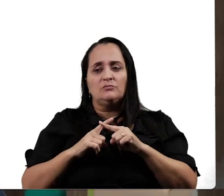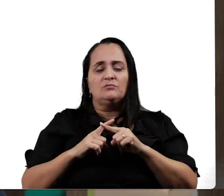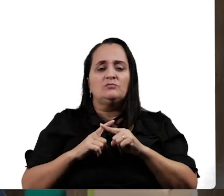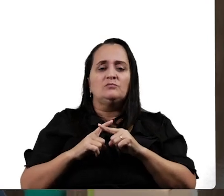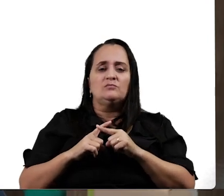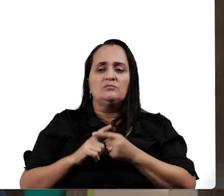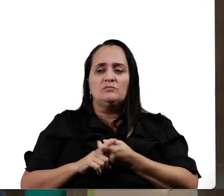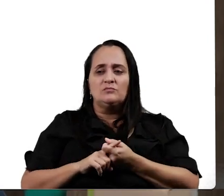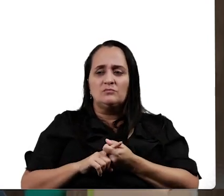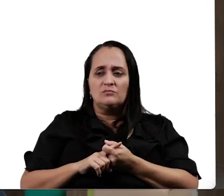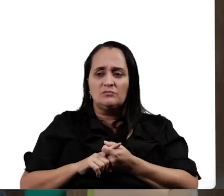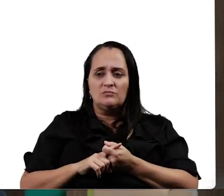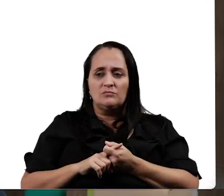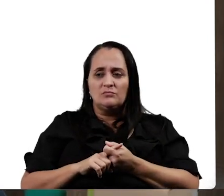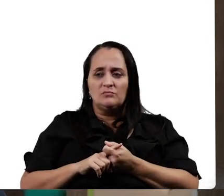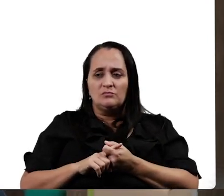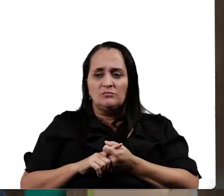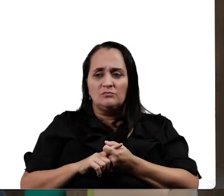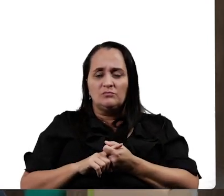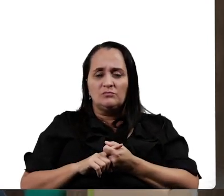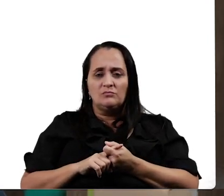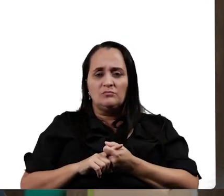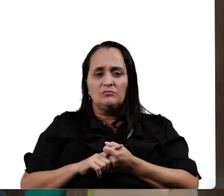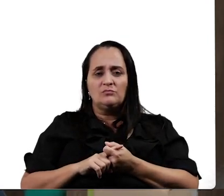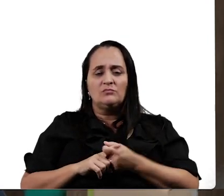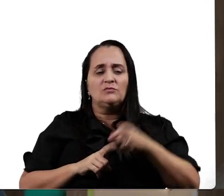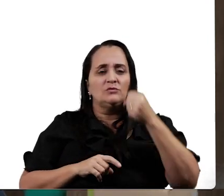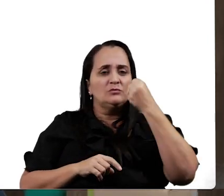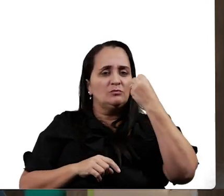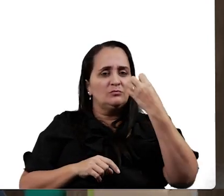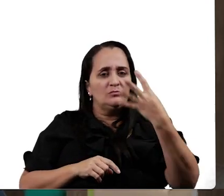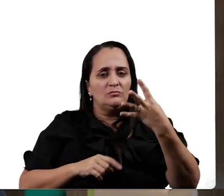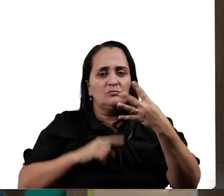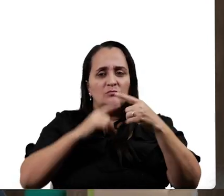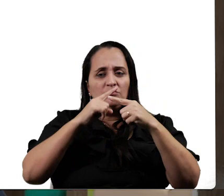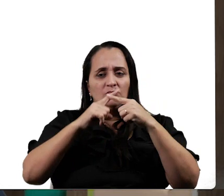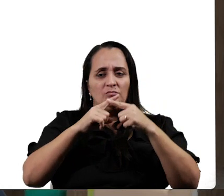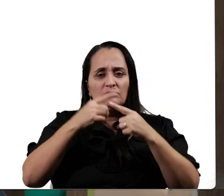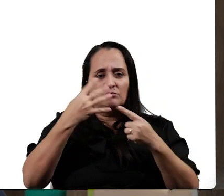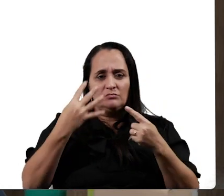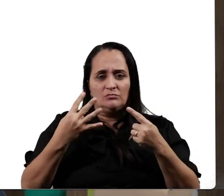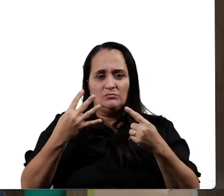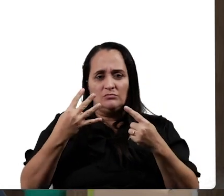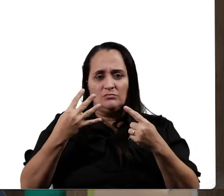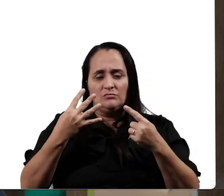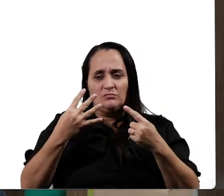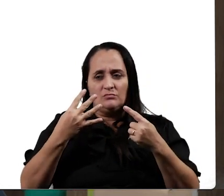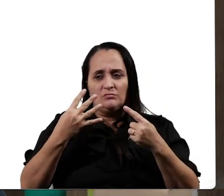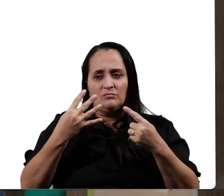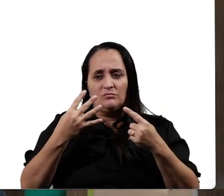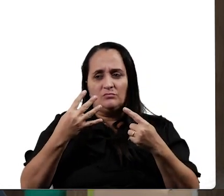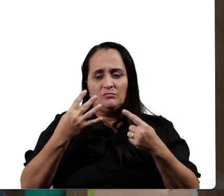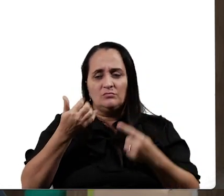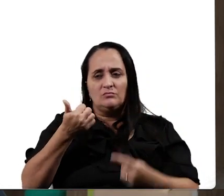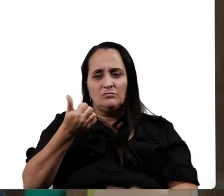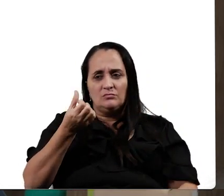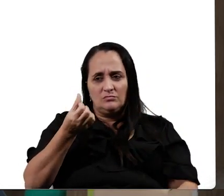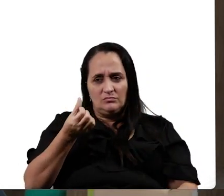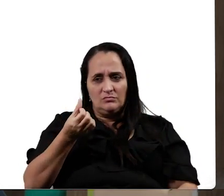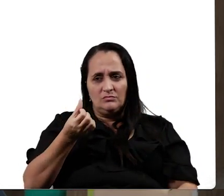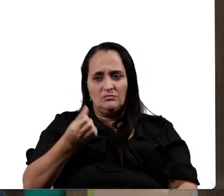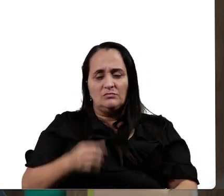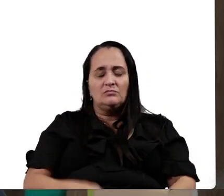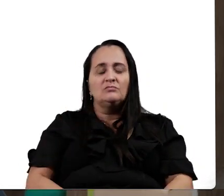dizendo quatro uma vez duas vezes três vezes quatro vezes então quatro vezes o número 4 4 x